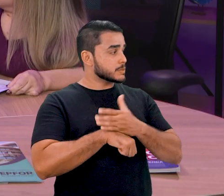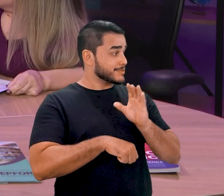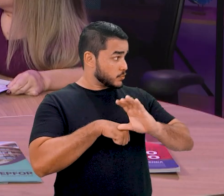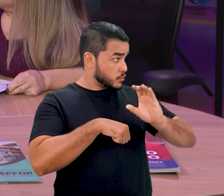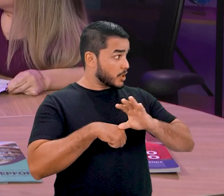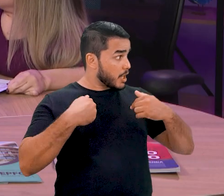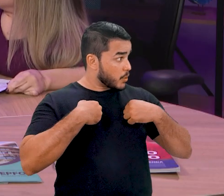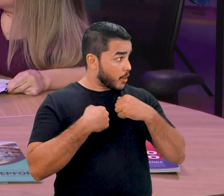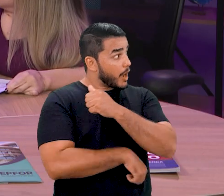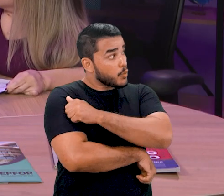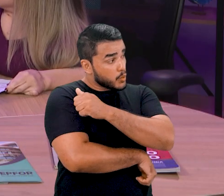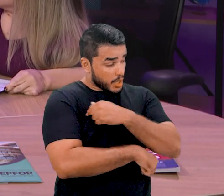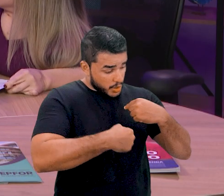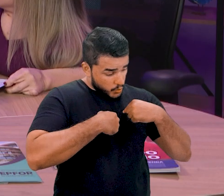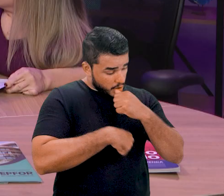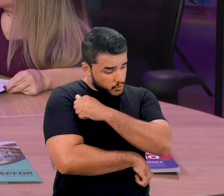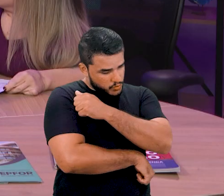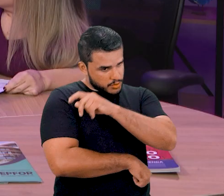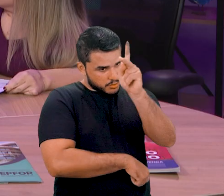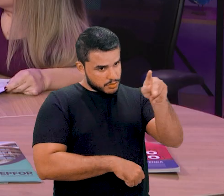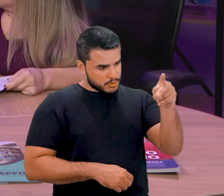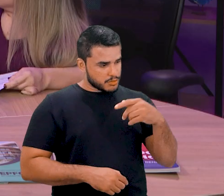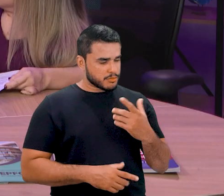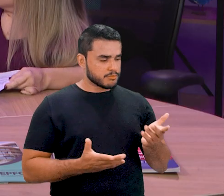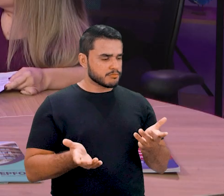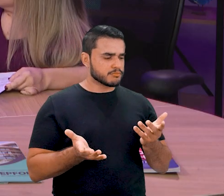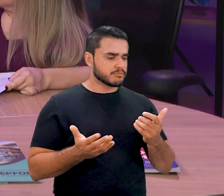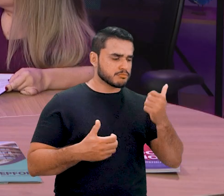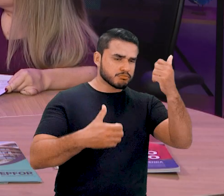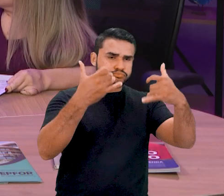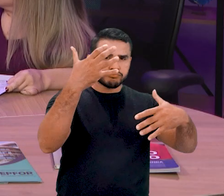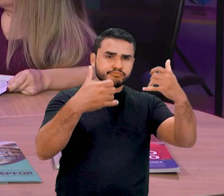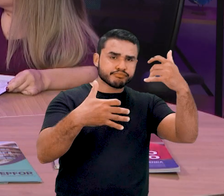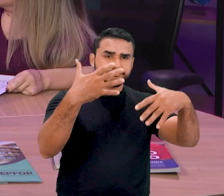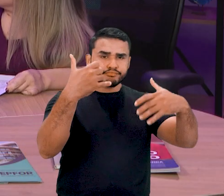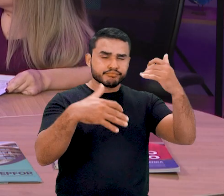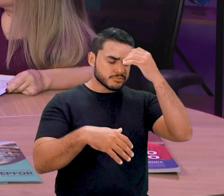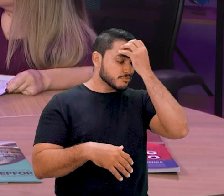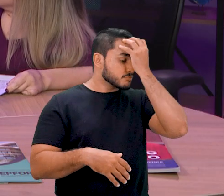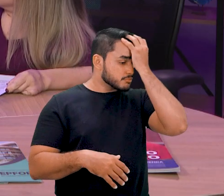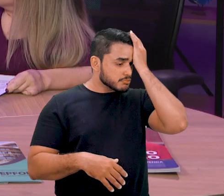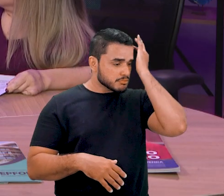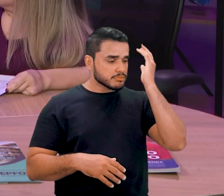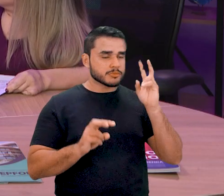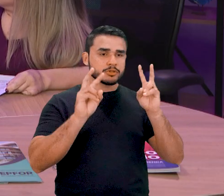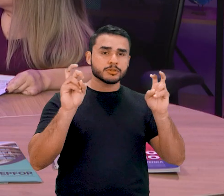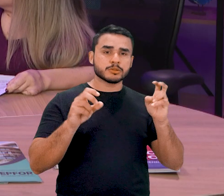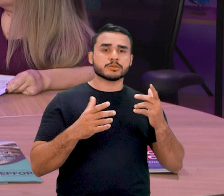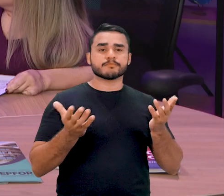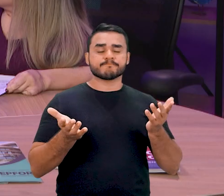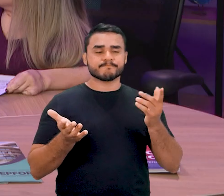e aí muitas falas difíceis, problemáticas, e mesmo a gente falando, gente, isso é problemático, isso